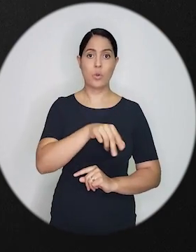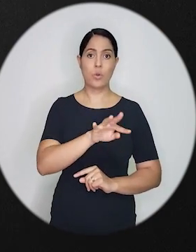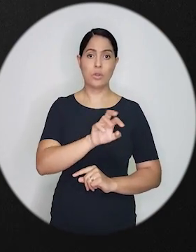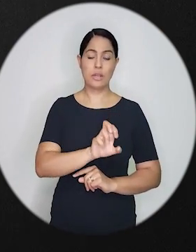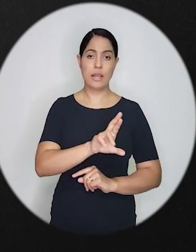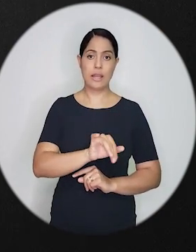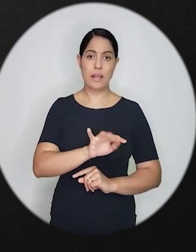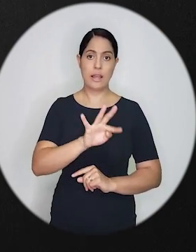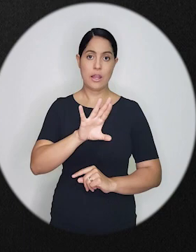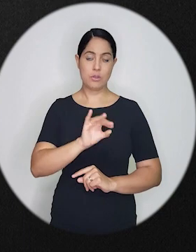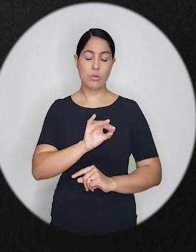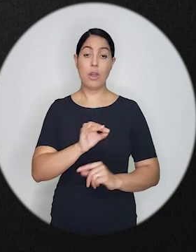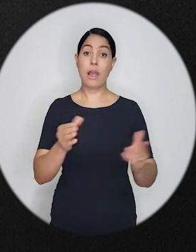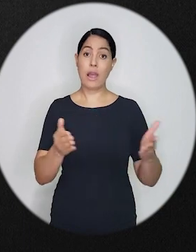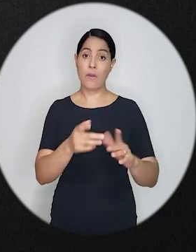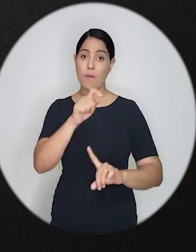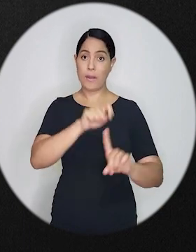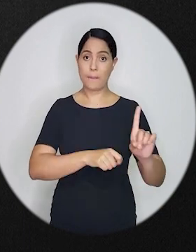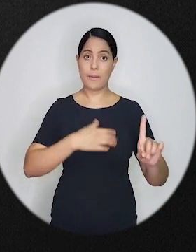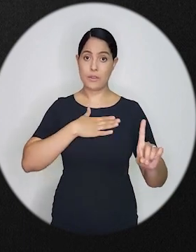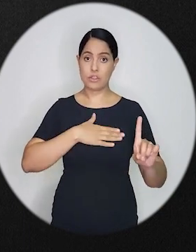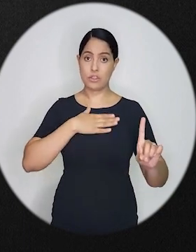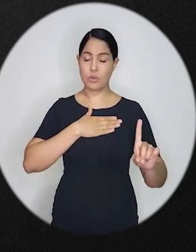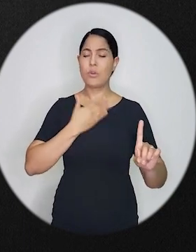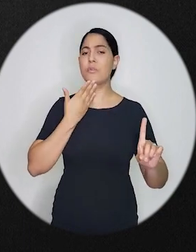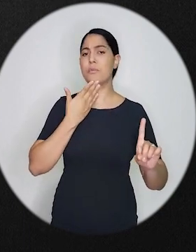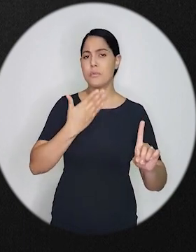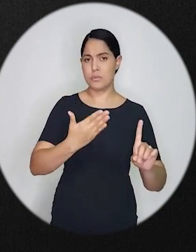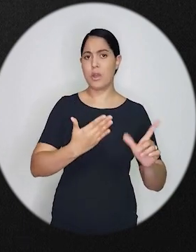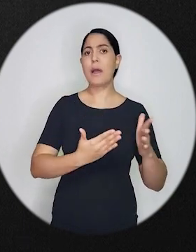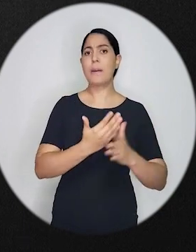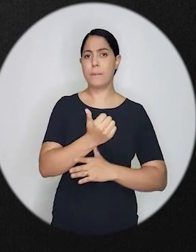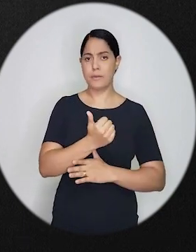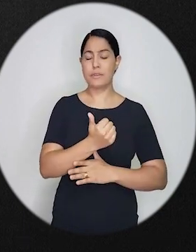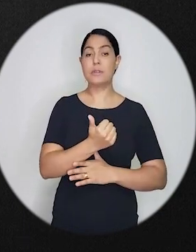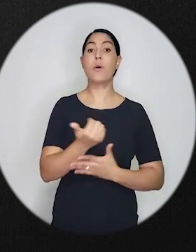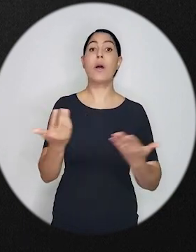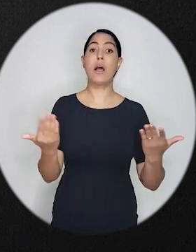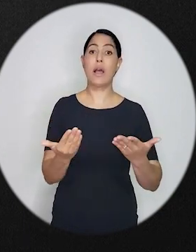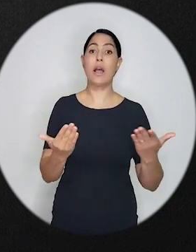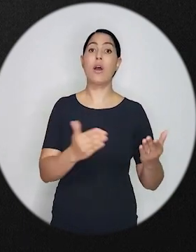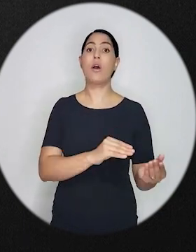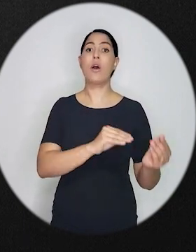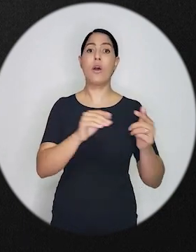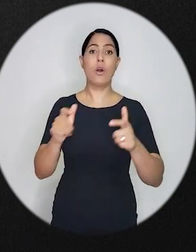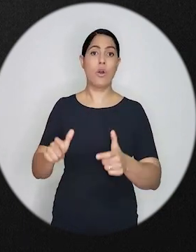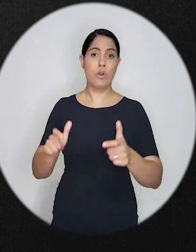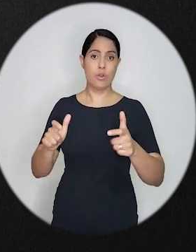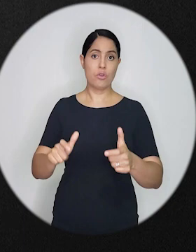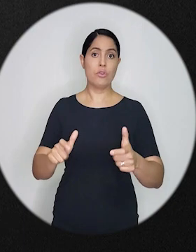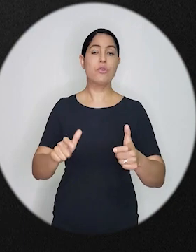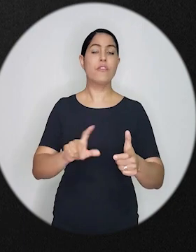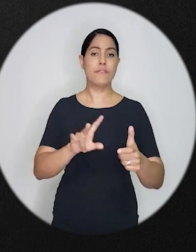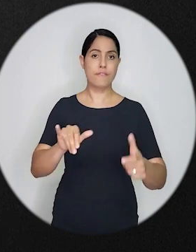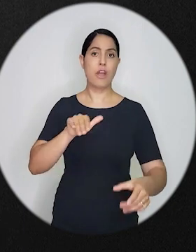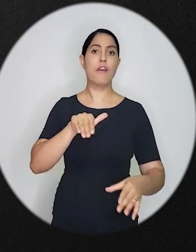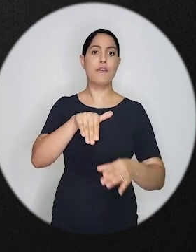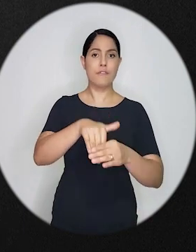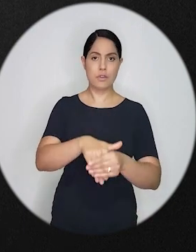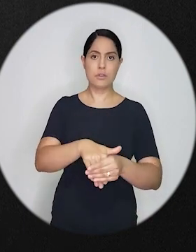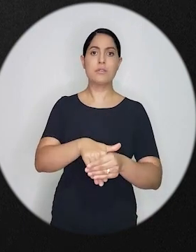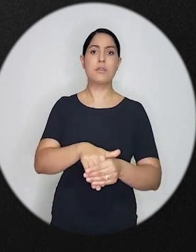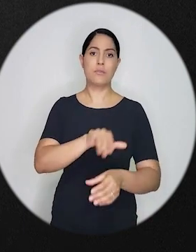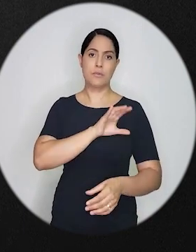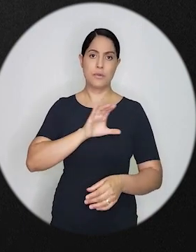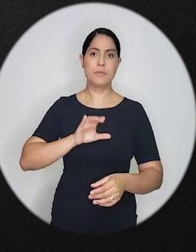que apresentou agora em agosto um parecer favorável para a aprovação do projeto. Agora, esse